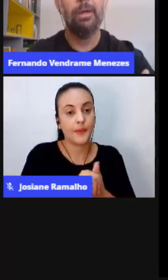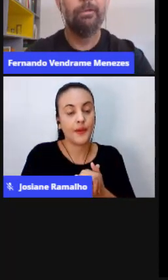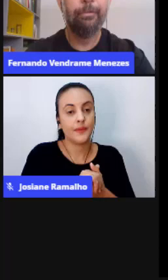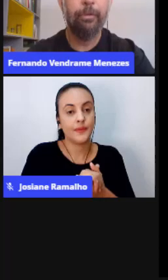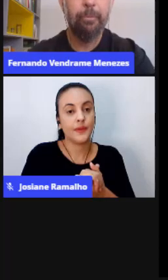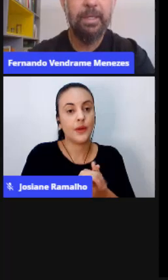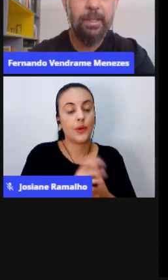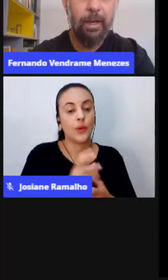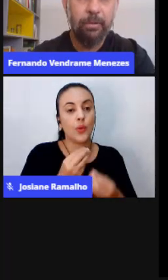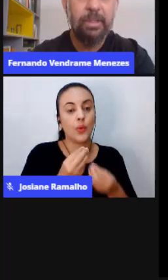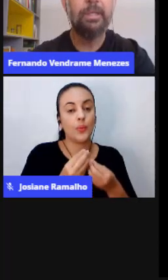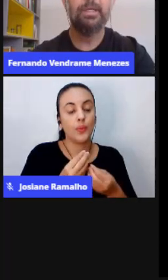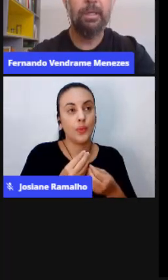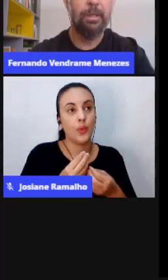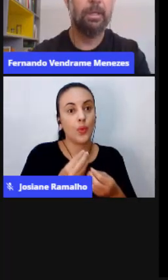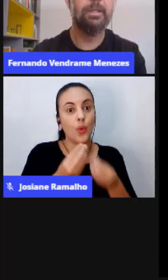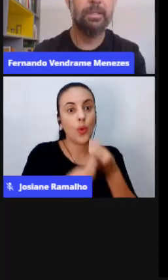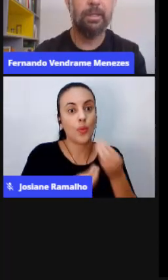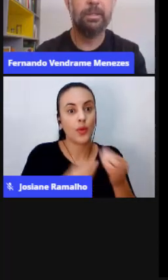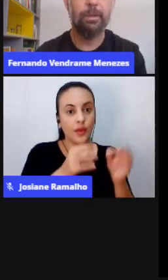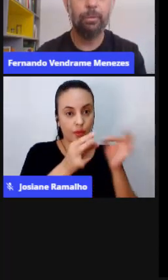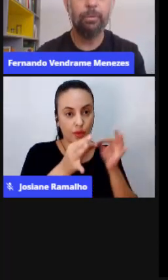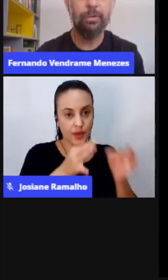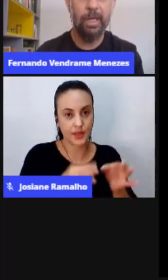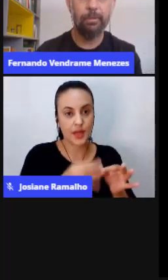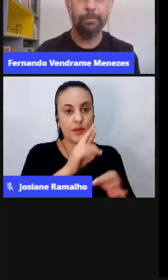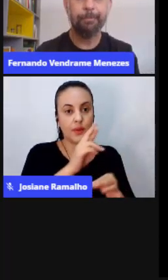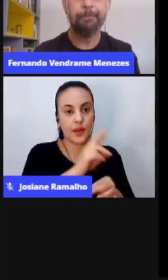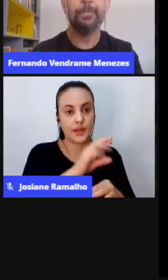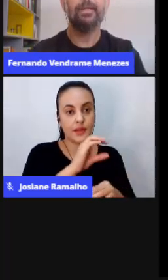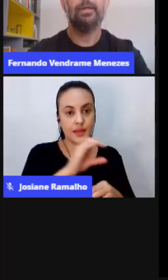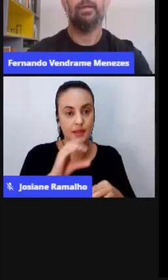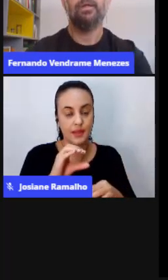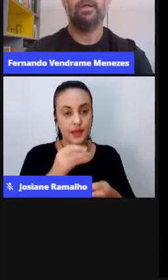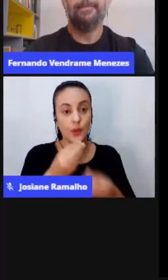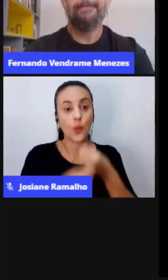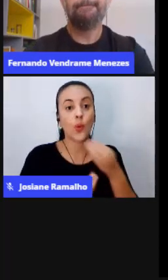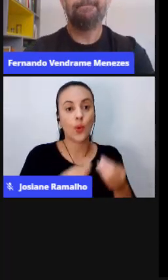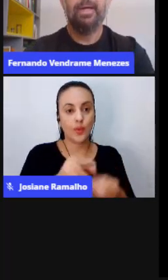curricular foi pensado e em que ele está sendo usado.